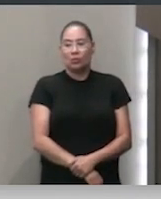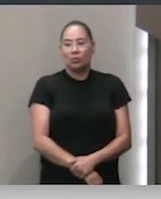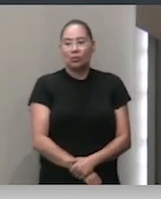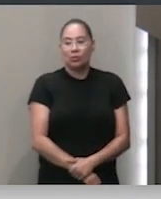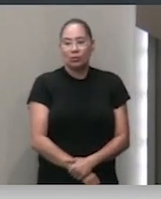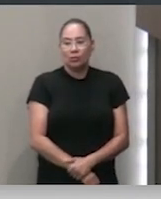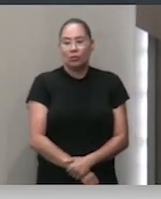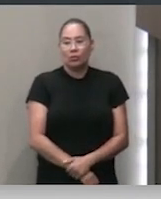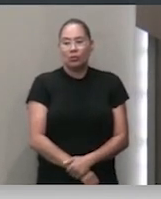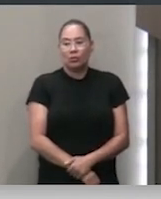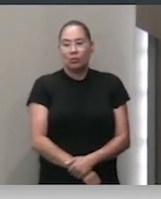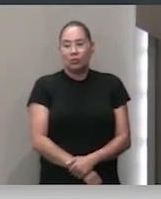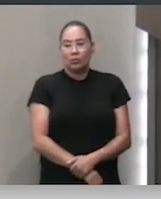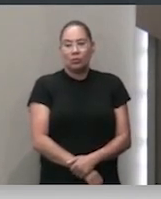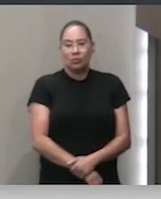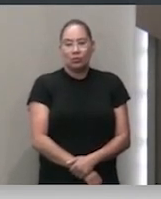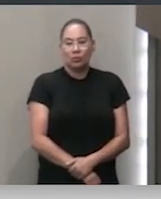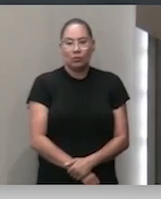Meirelles.